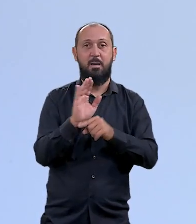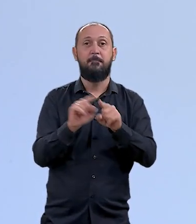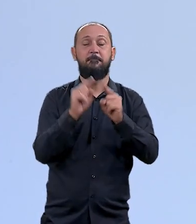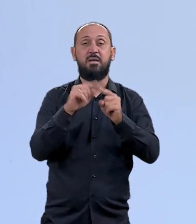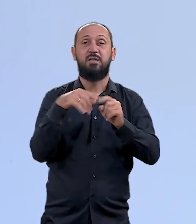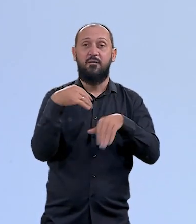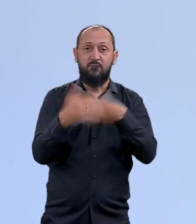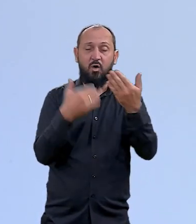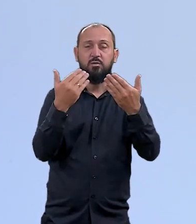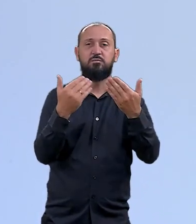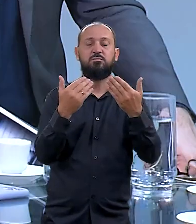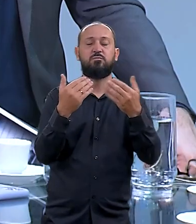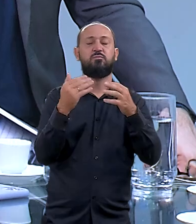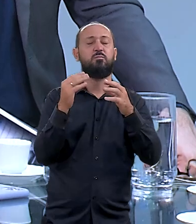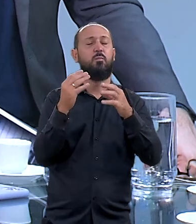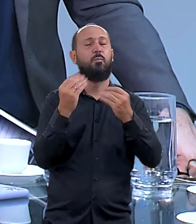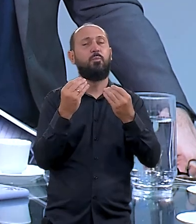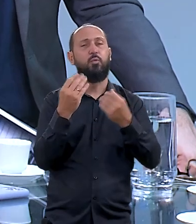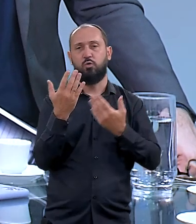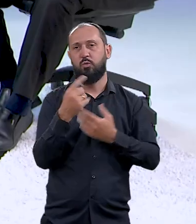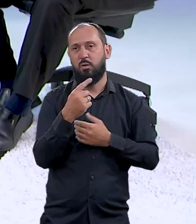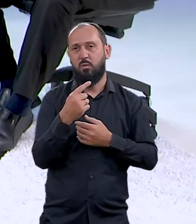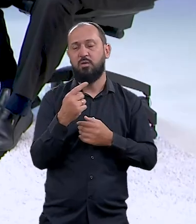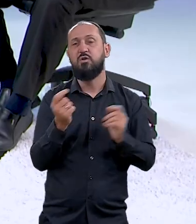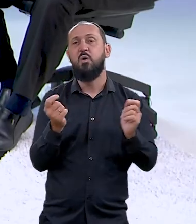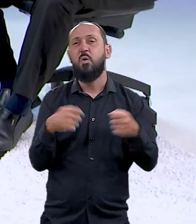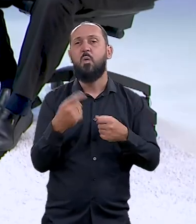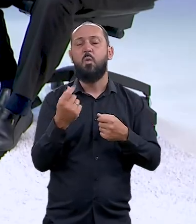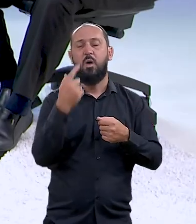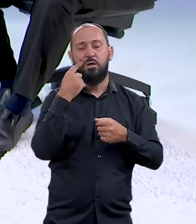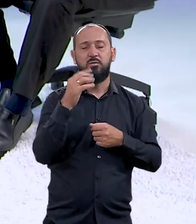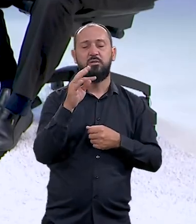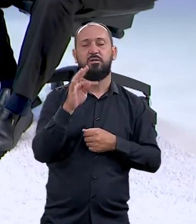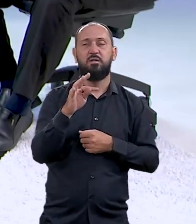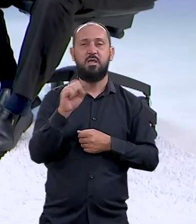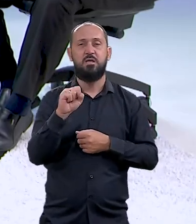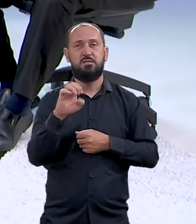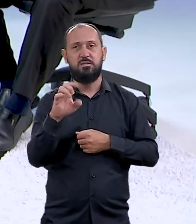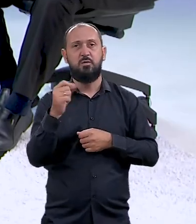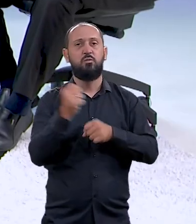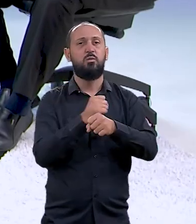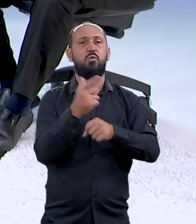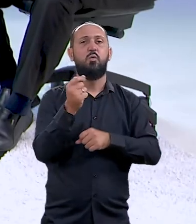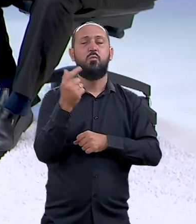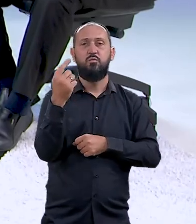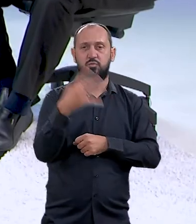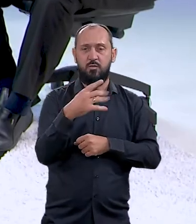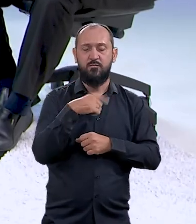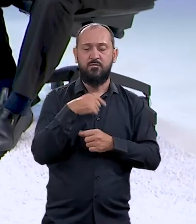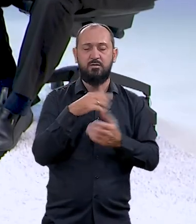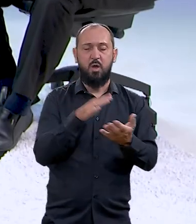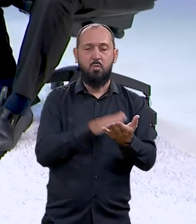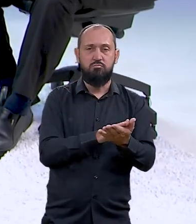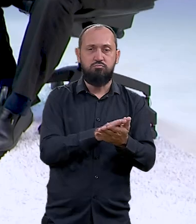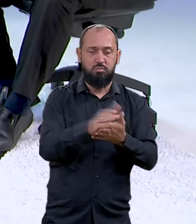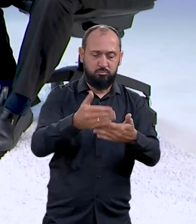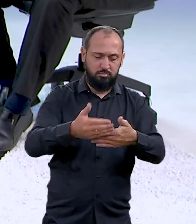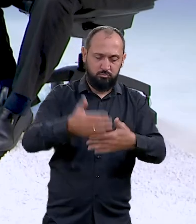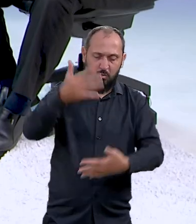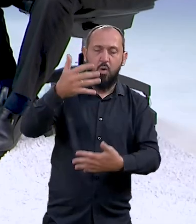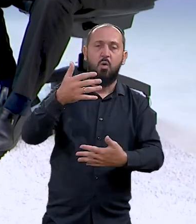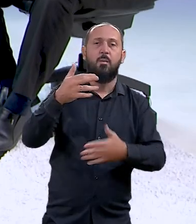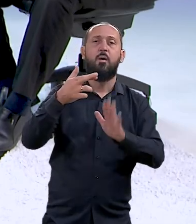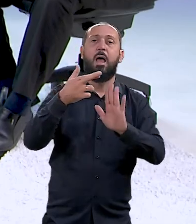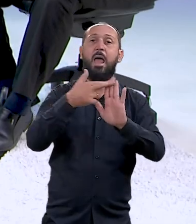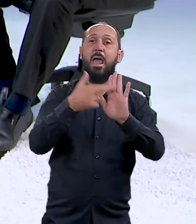regulamentar, criou-se regras do uso da inteligência artificial. A inteligência artificial na propaganda eleitoral é permitida? Sim. É permitido. Ela